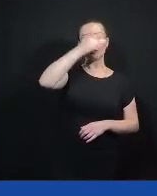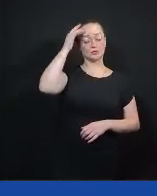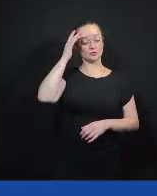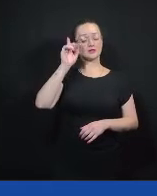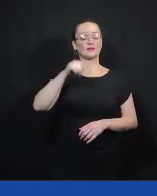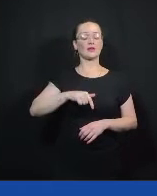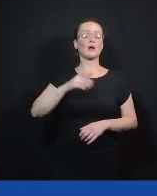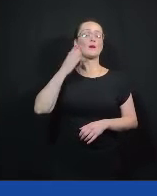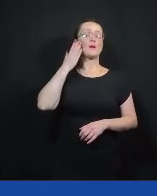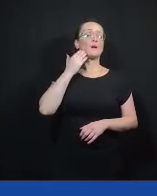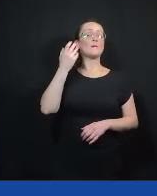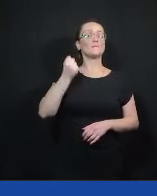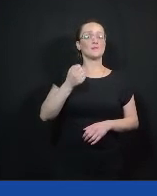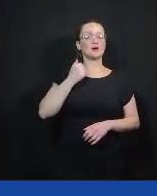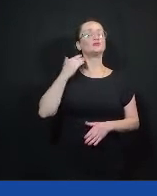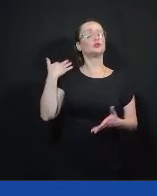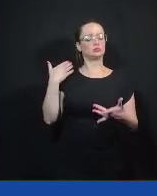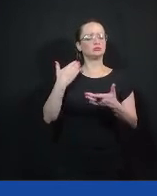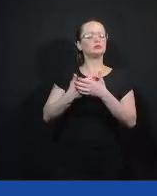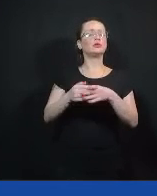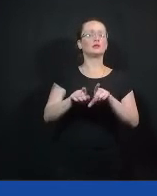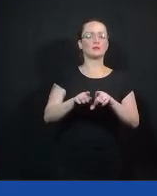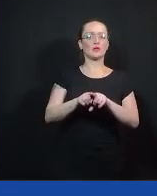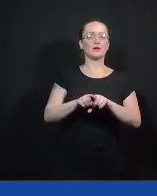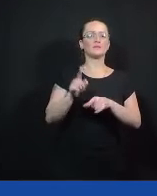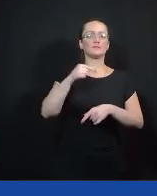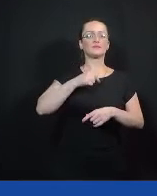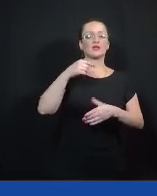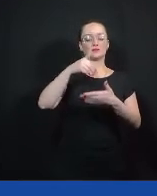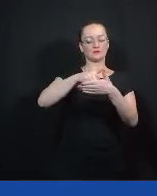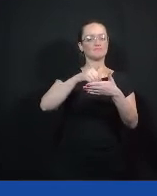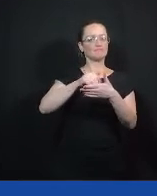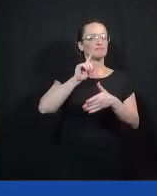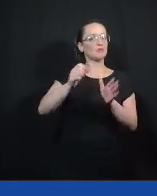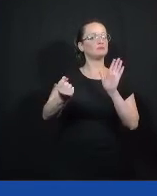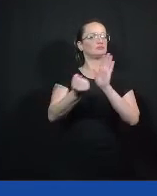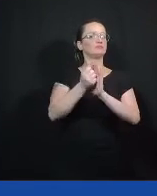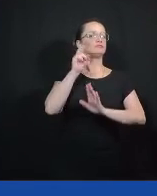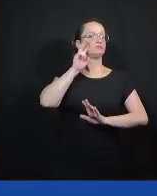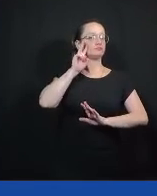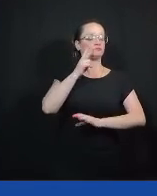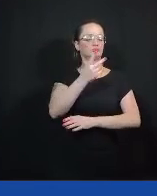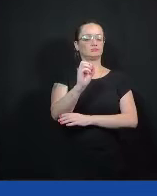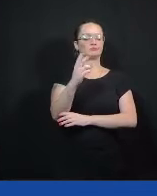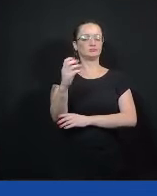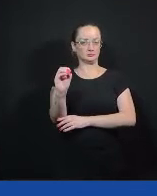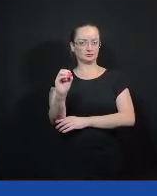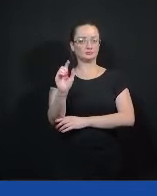que se autodeclaram brancas. Isso já é histórico também dessas eleições de